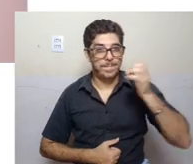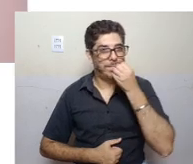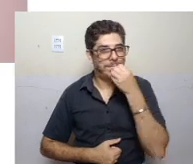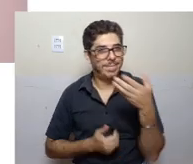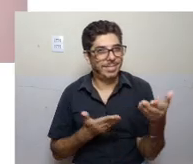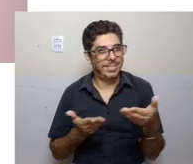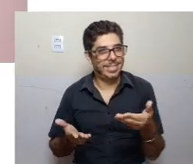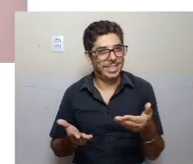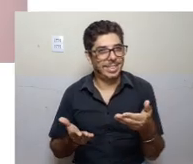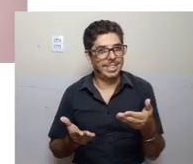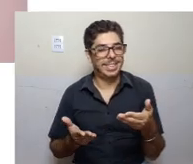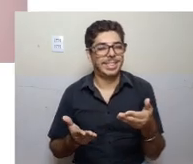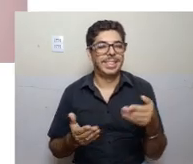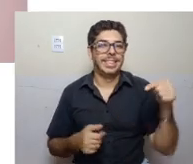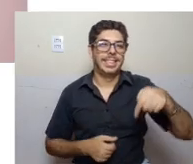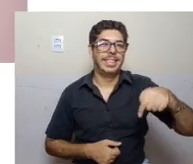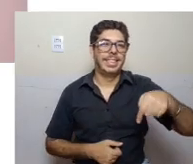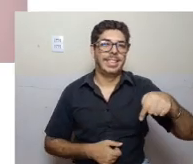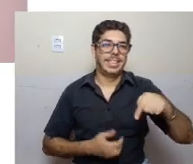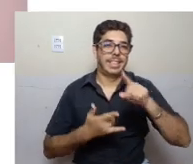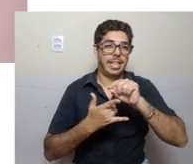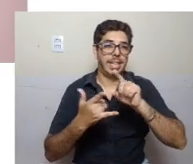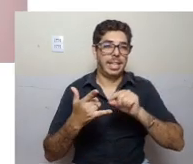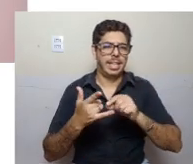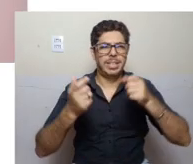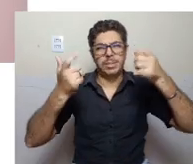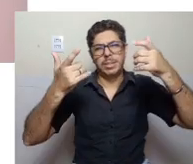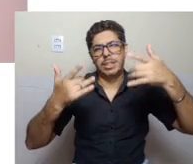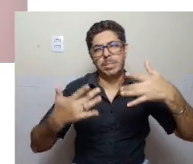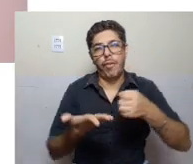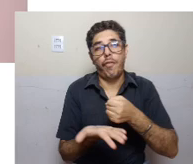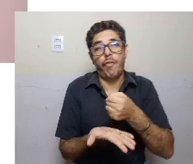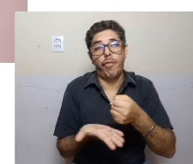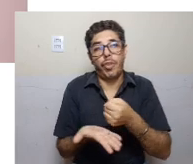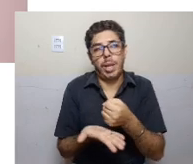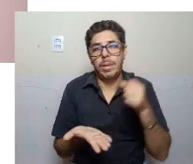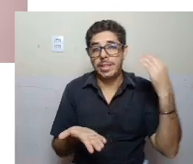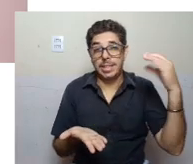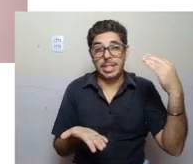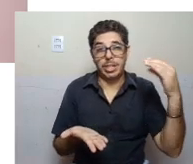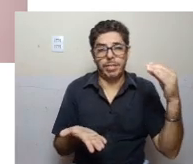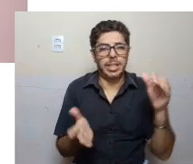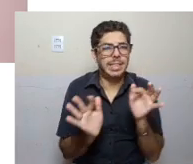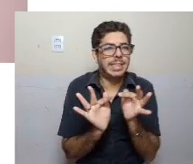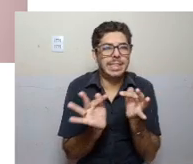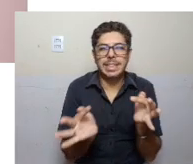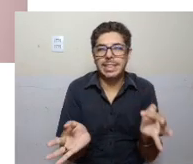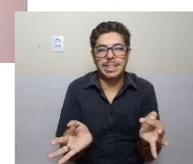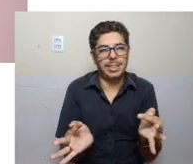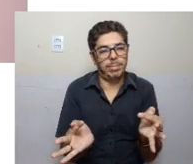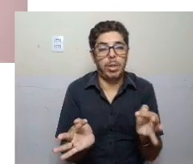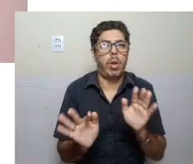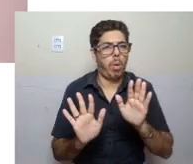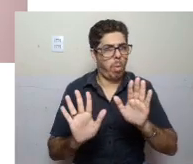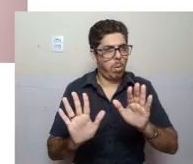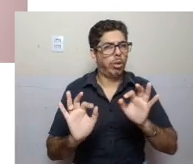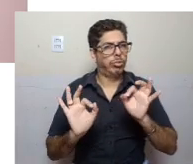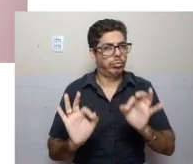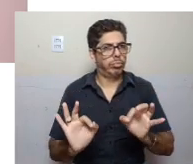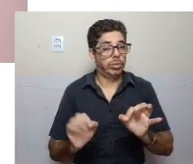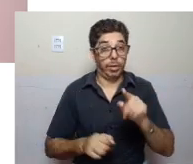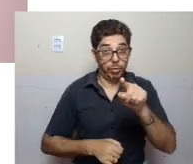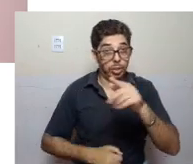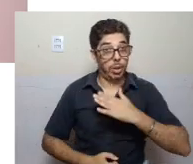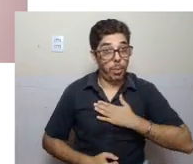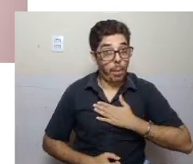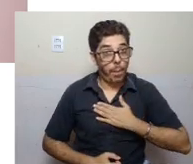Olá, bem-vindo ao Verve Científica. Nesse canal eu explico os fundamentos básicos que regem o mundo, numa linguagem simples, mas ainda assim rigorosa.